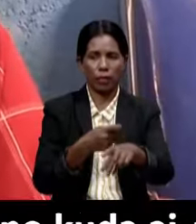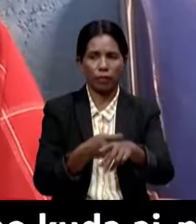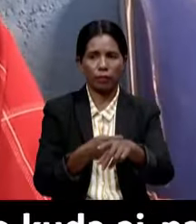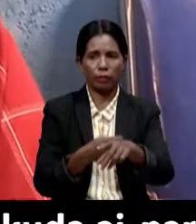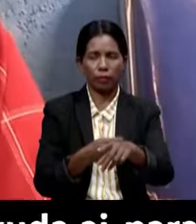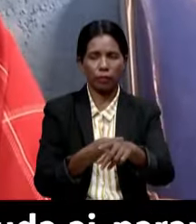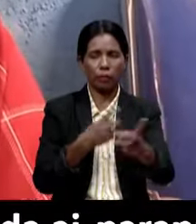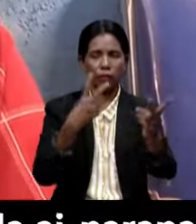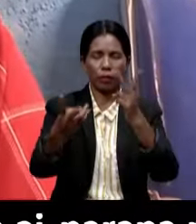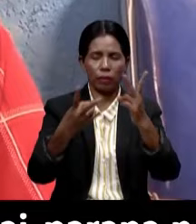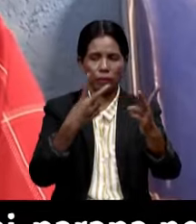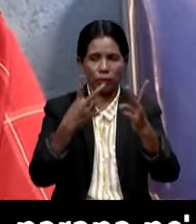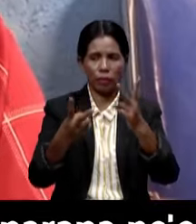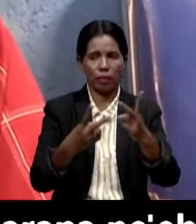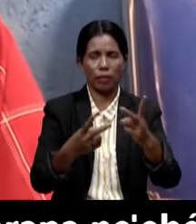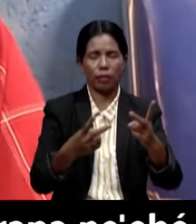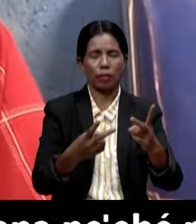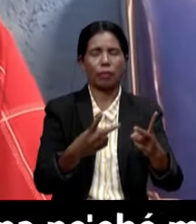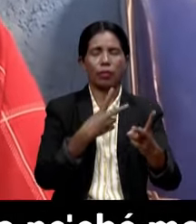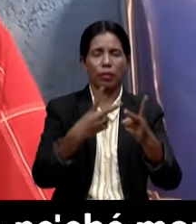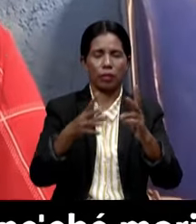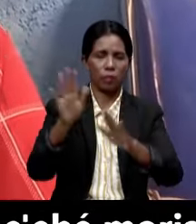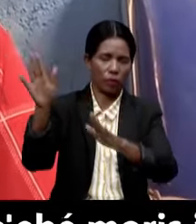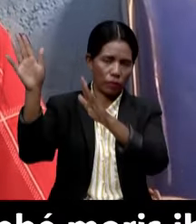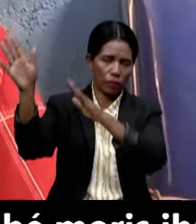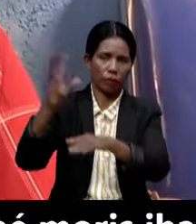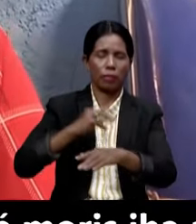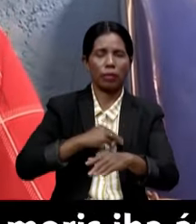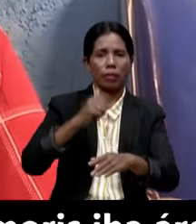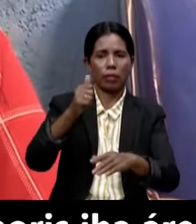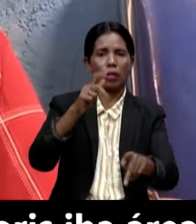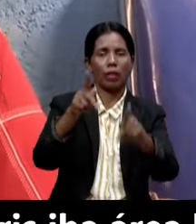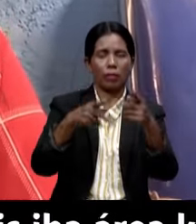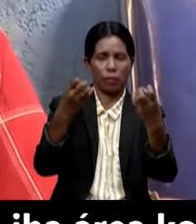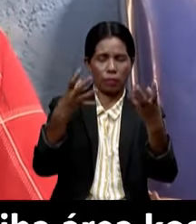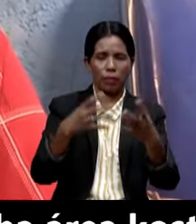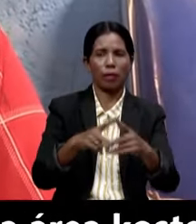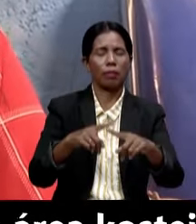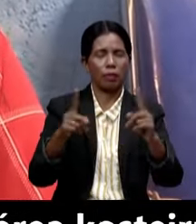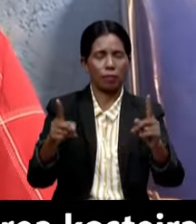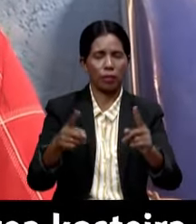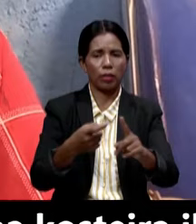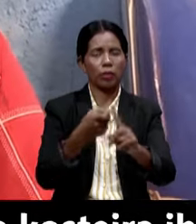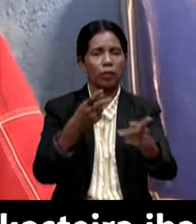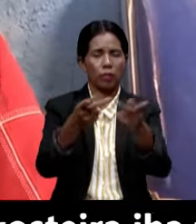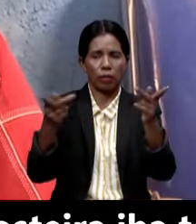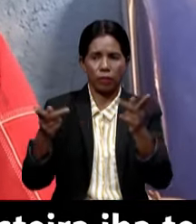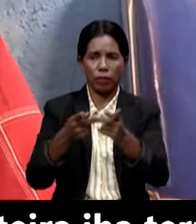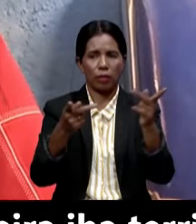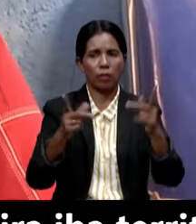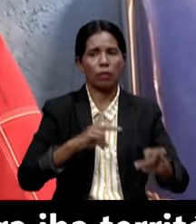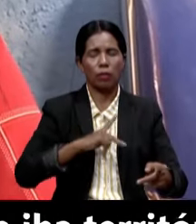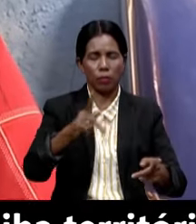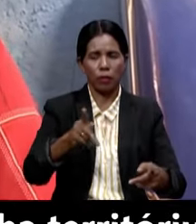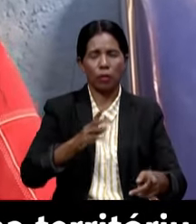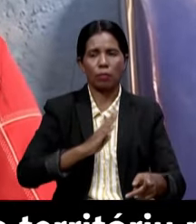visita pa forma tibian e ma parak ma yusi fativati si los paros yusi pau